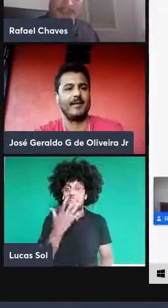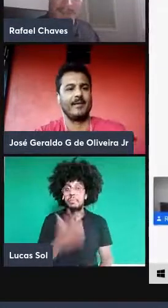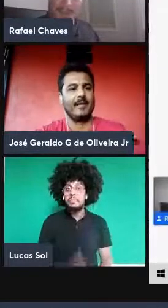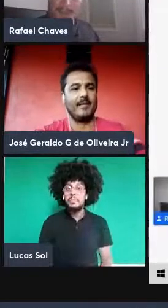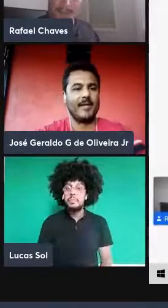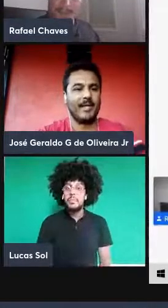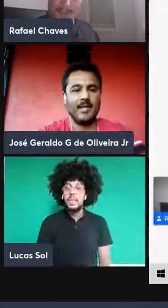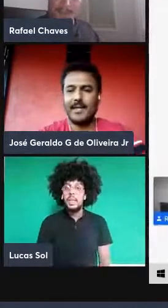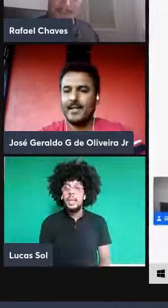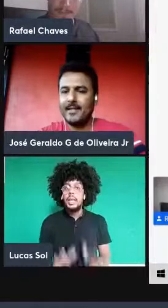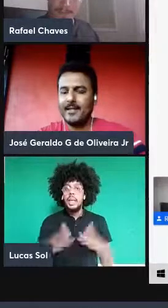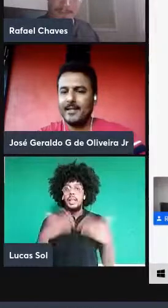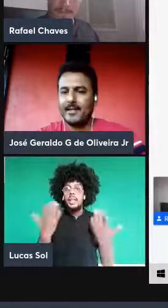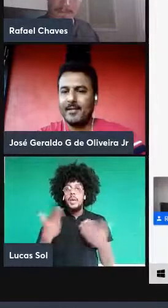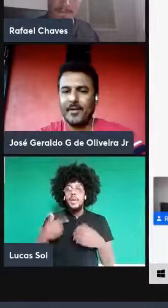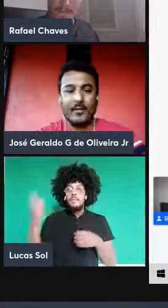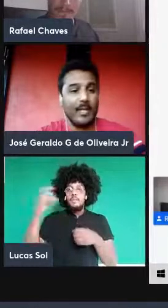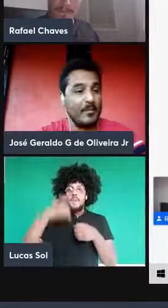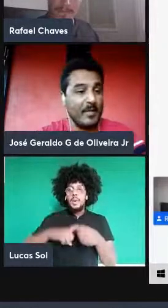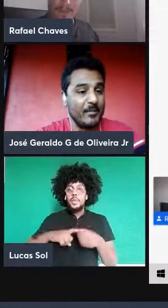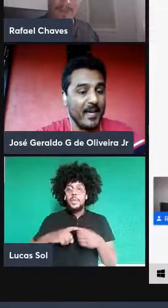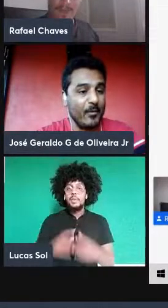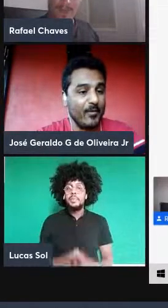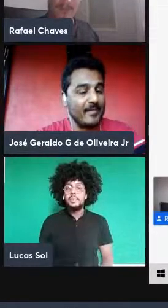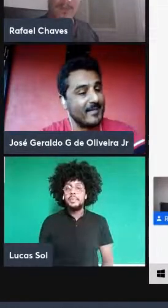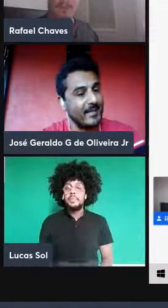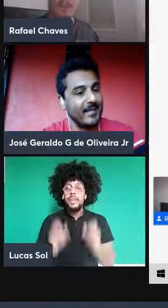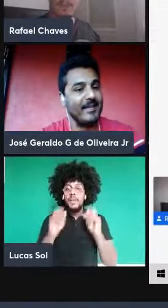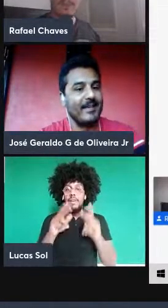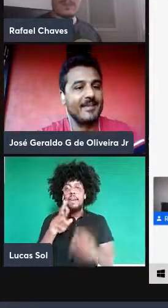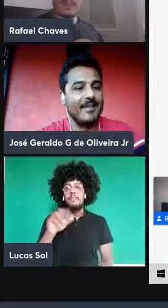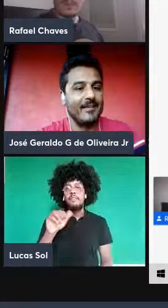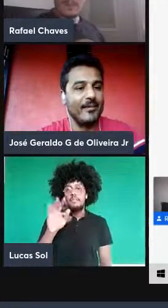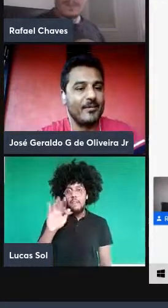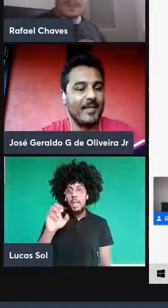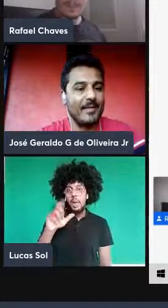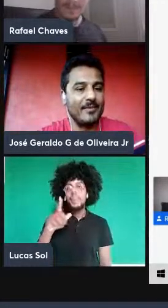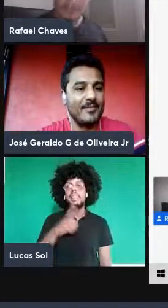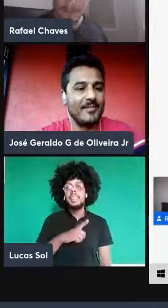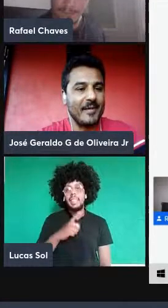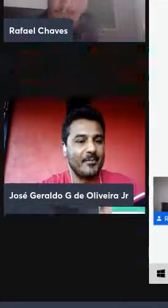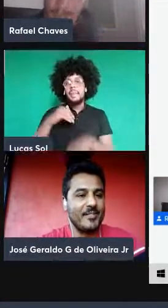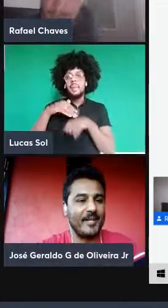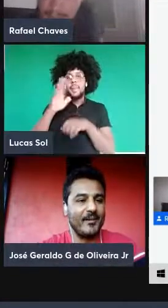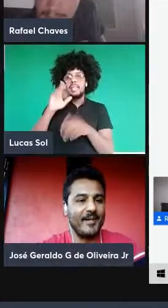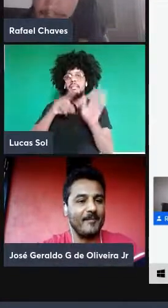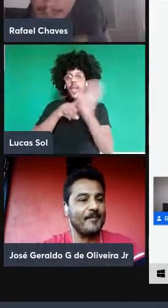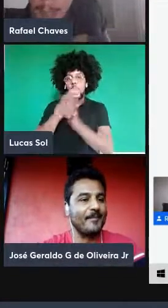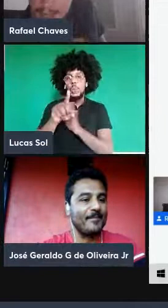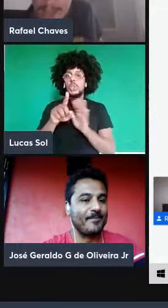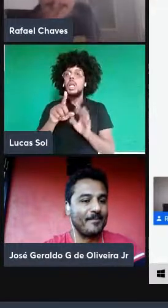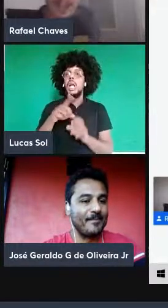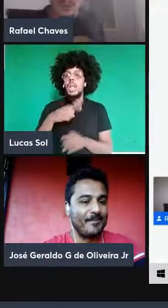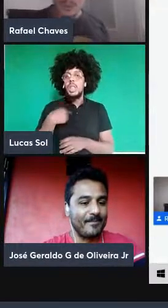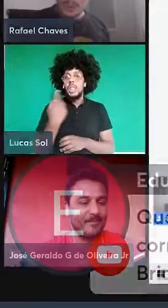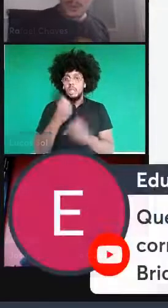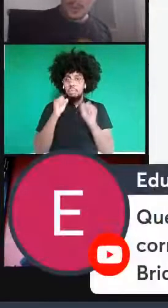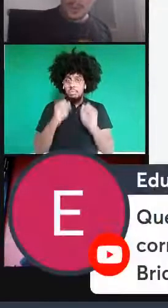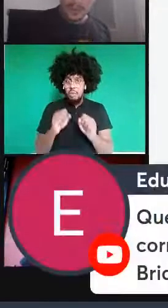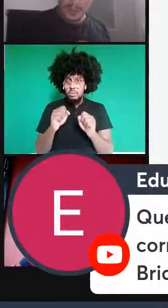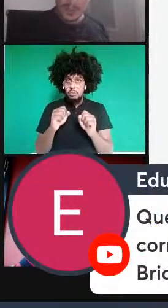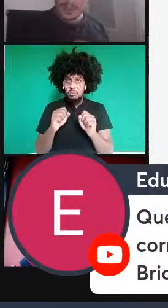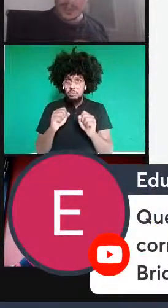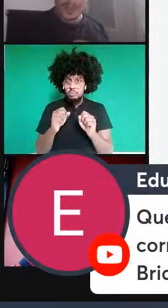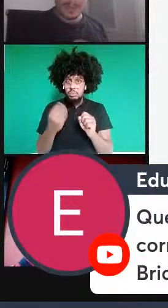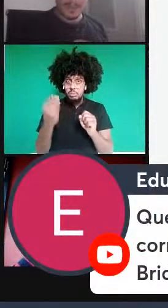aqui. Ok, Rafael. Temos mais perguntas. Se quiser, nós mandamos a posteriori. tem uma sobre